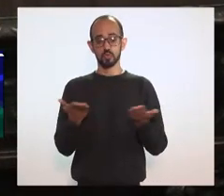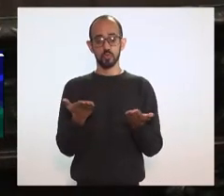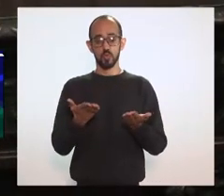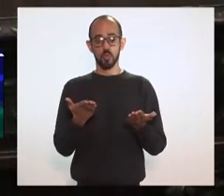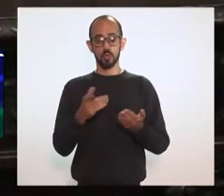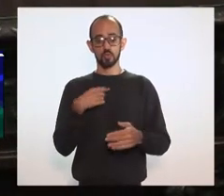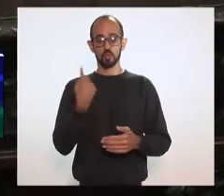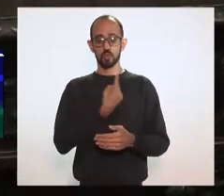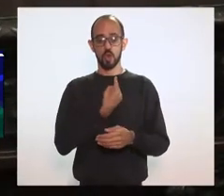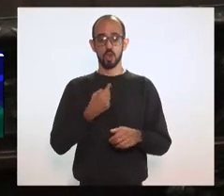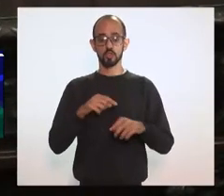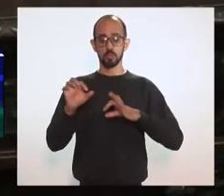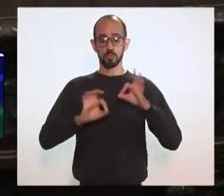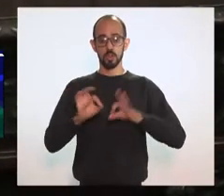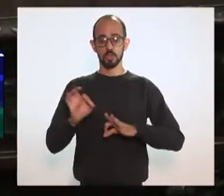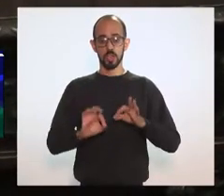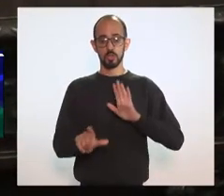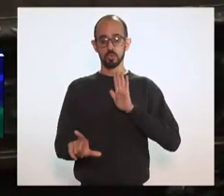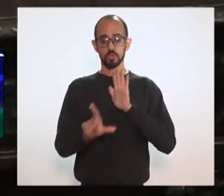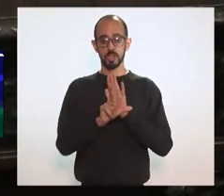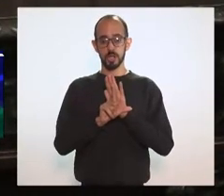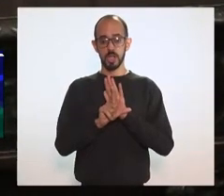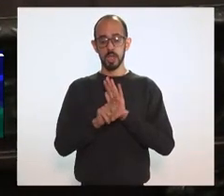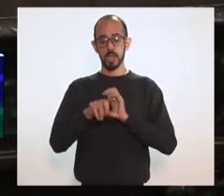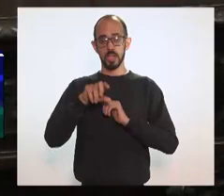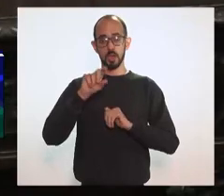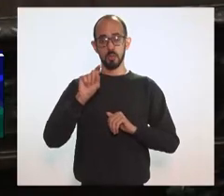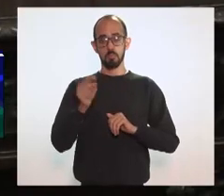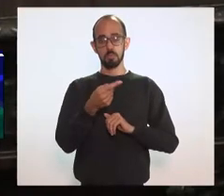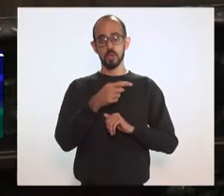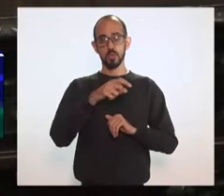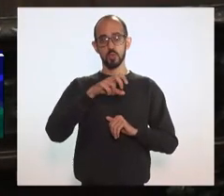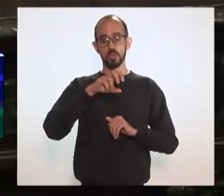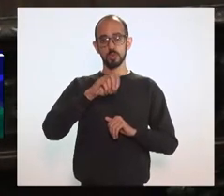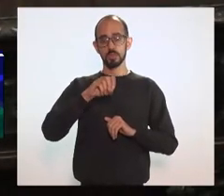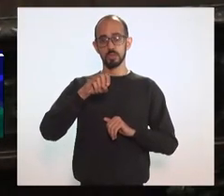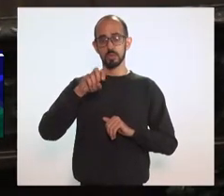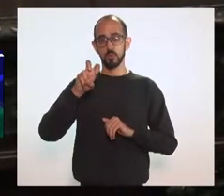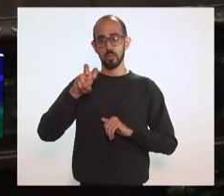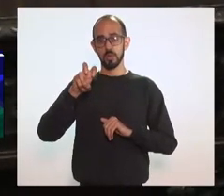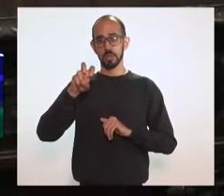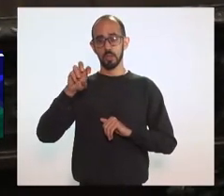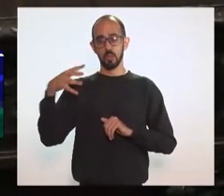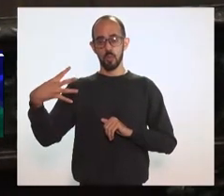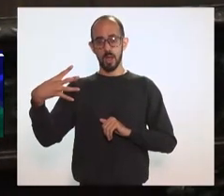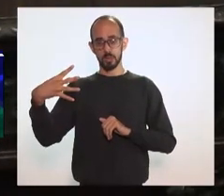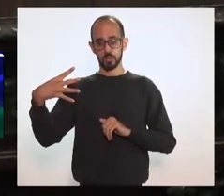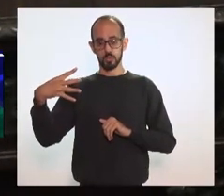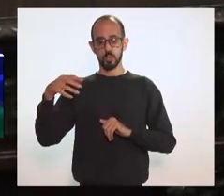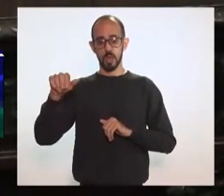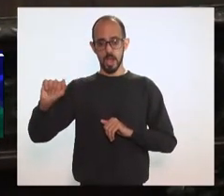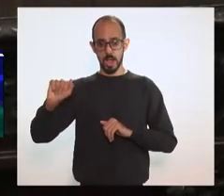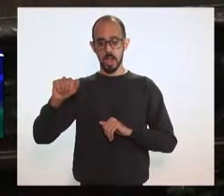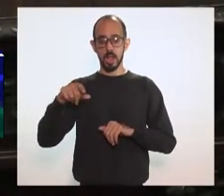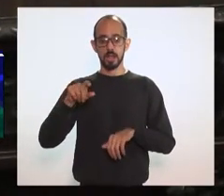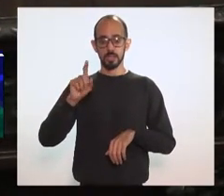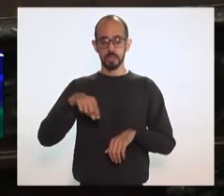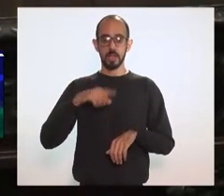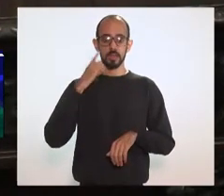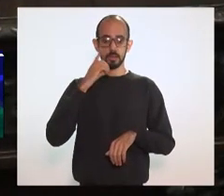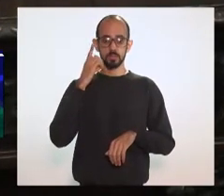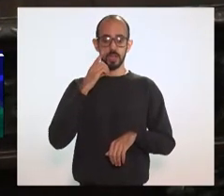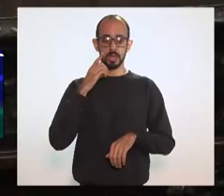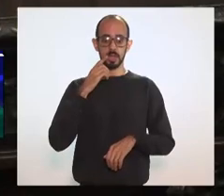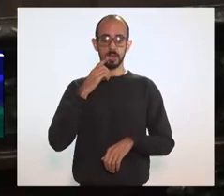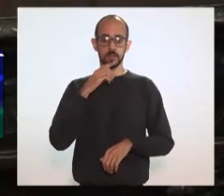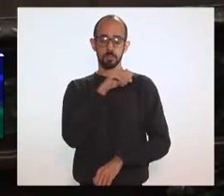nosso projeto de lei de número 1054-A de 2015, que tem também como coautores a deputada Marta